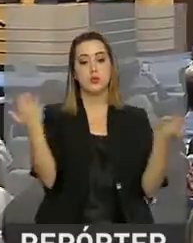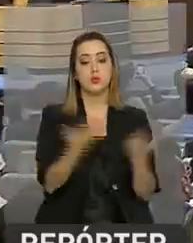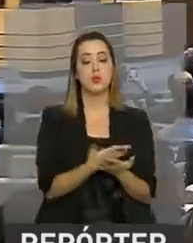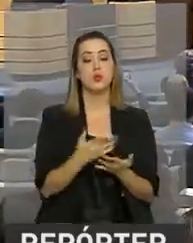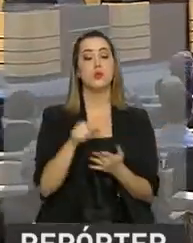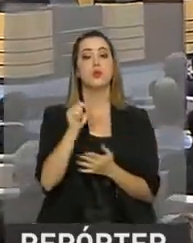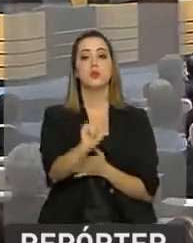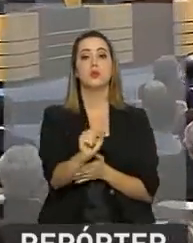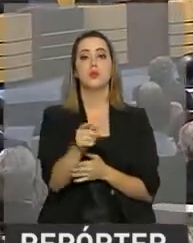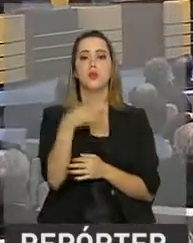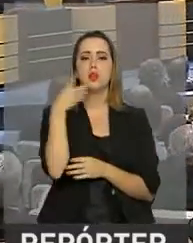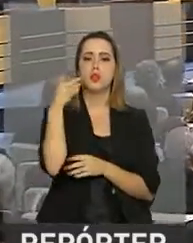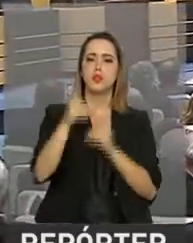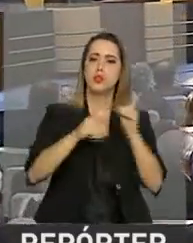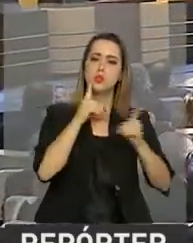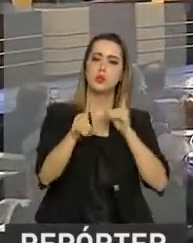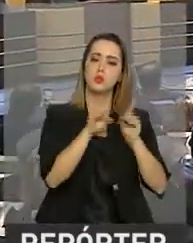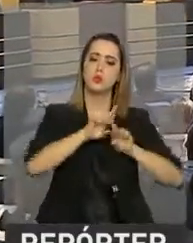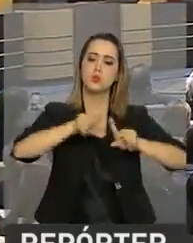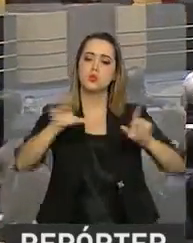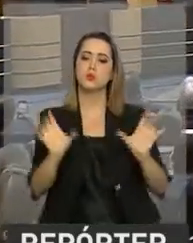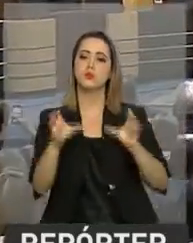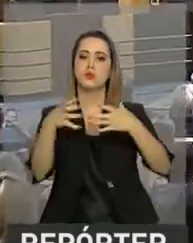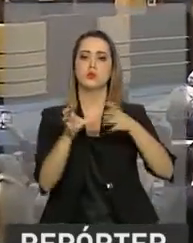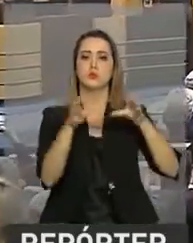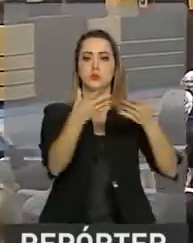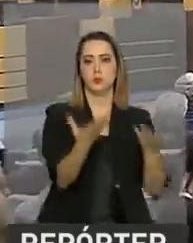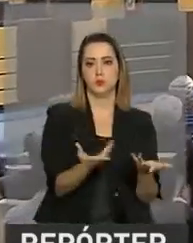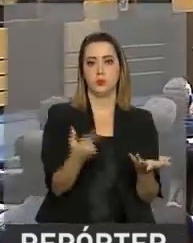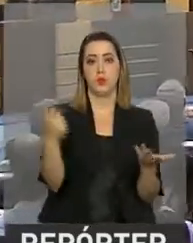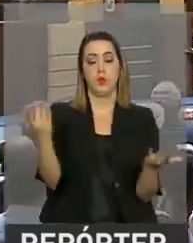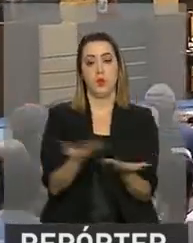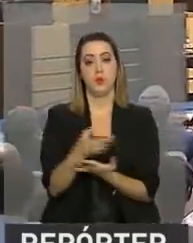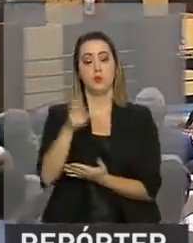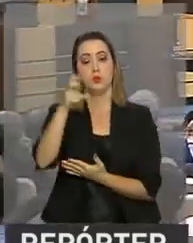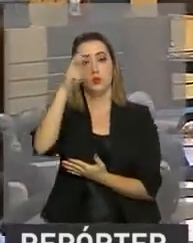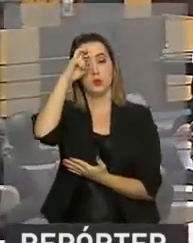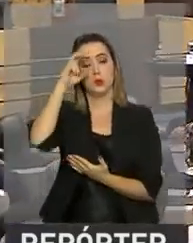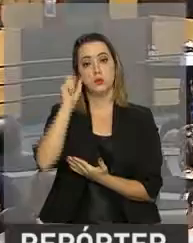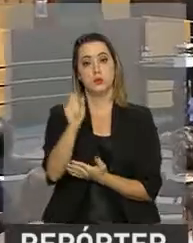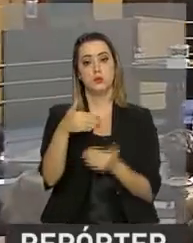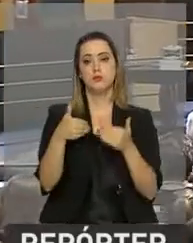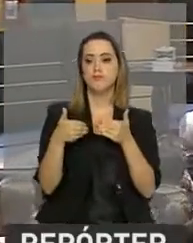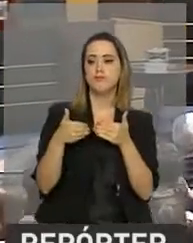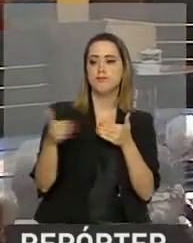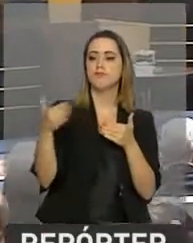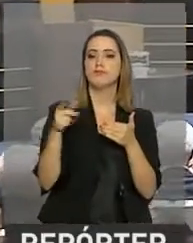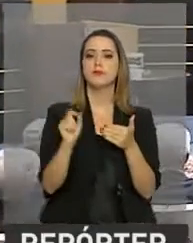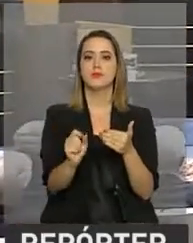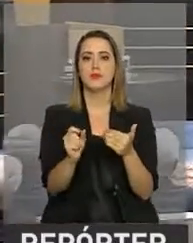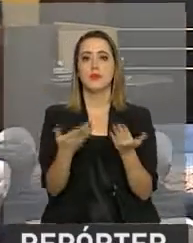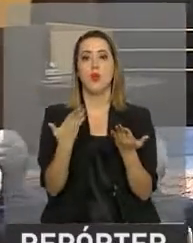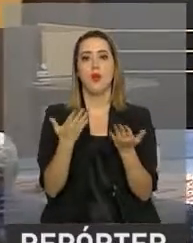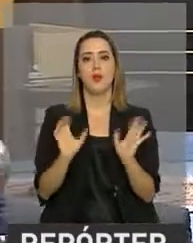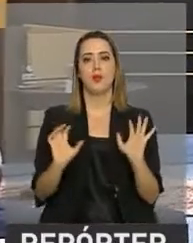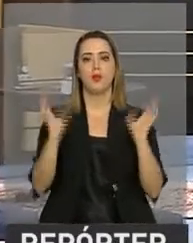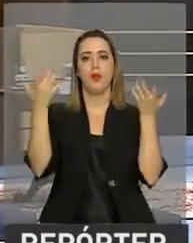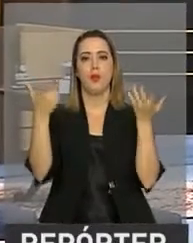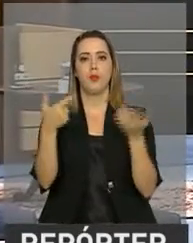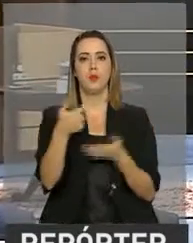lembradas e discutidas em uma série de eventos em Brasília. Nesta quinta, o TST abriu as portas para comemorar